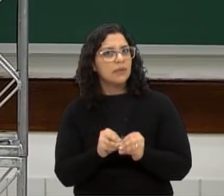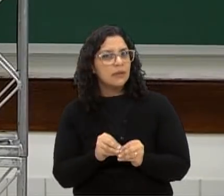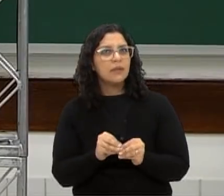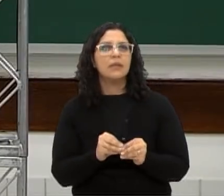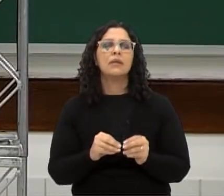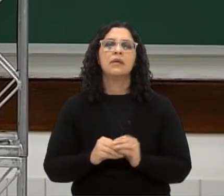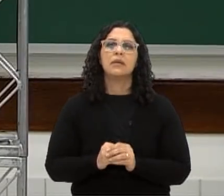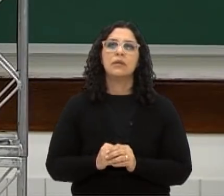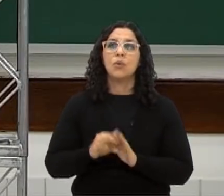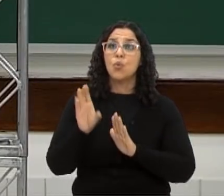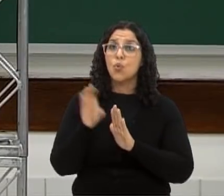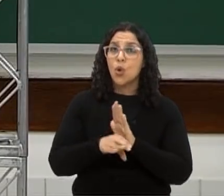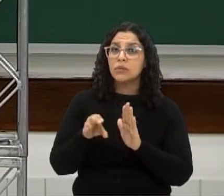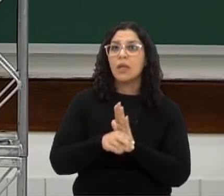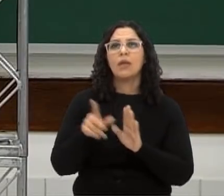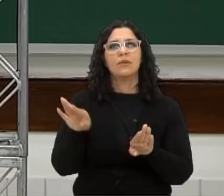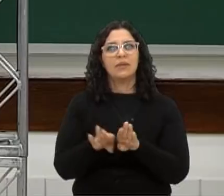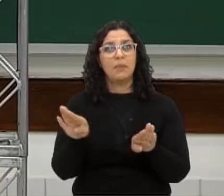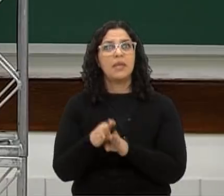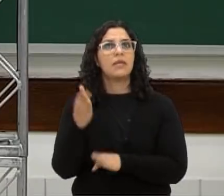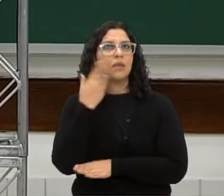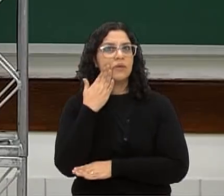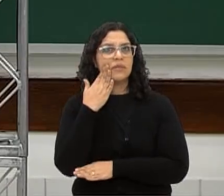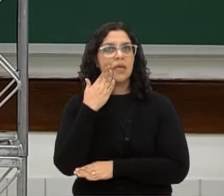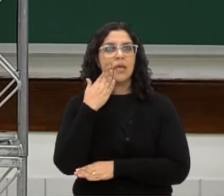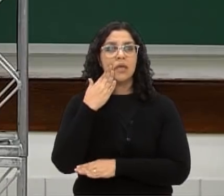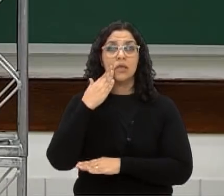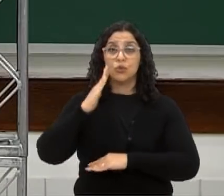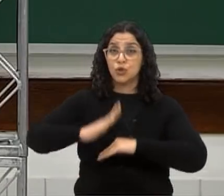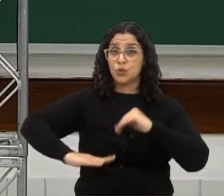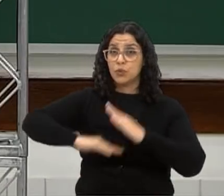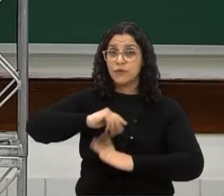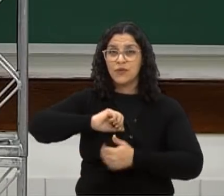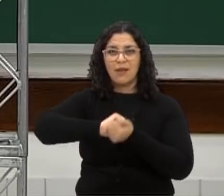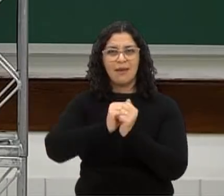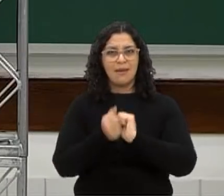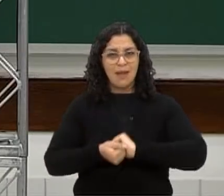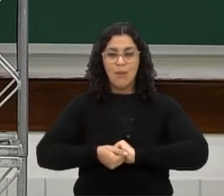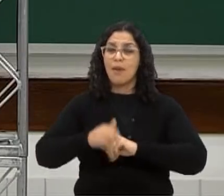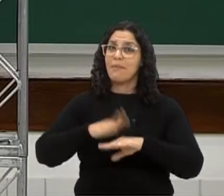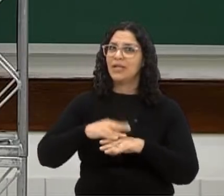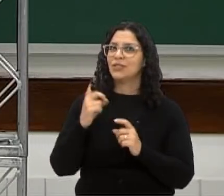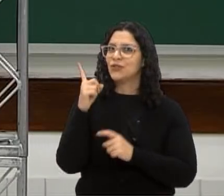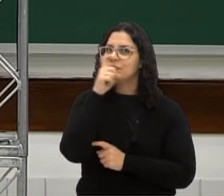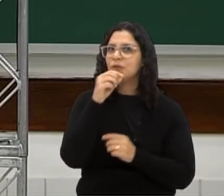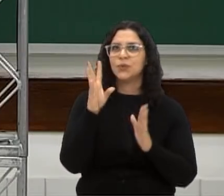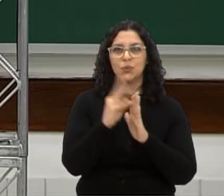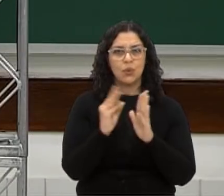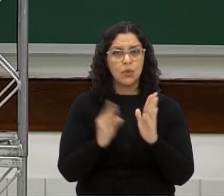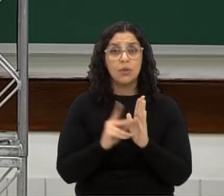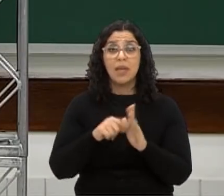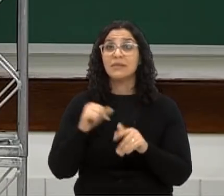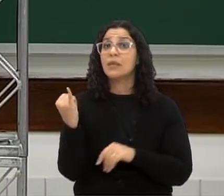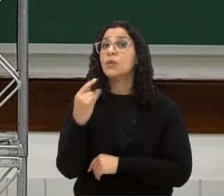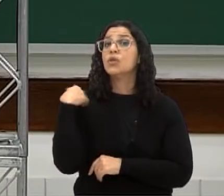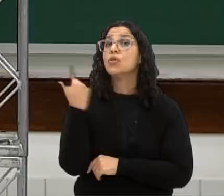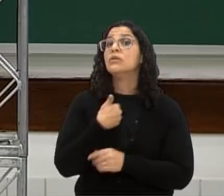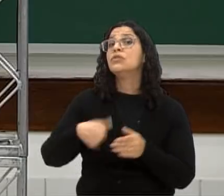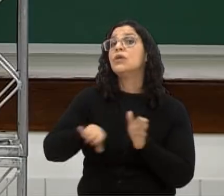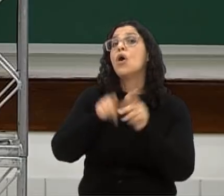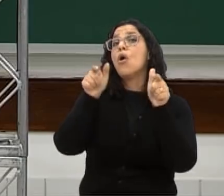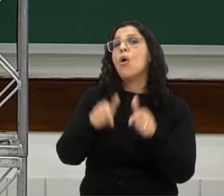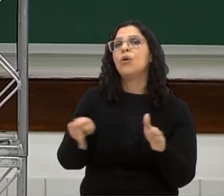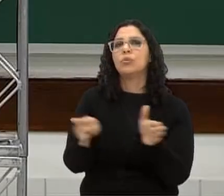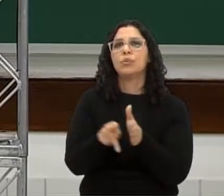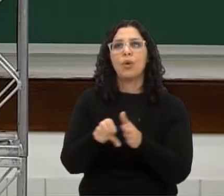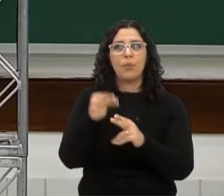né? Eu sei que assim, os atletas é um pouquinho mais pesado o conteúdo, mas é importante a gente saber que, até onde podemos chegar com o xadrez,